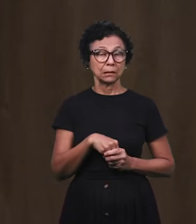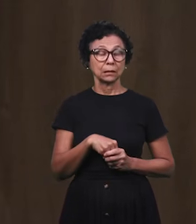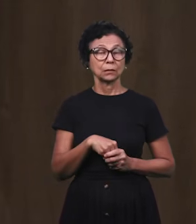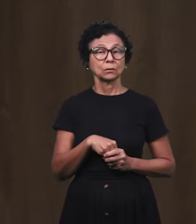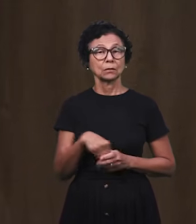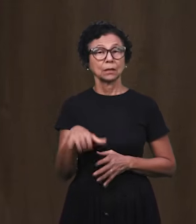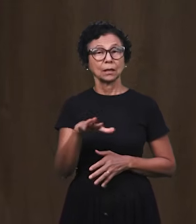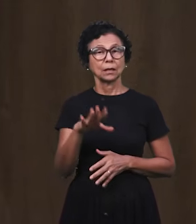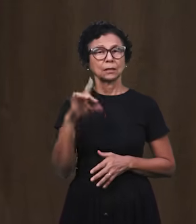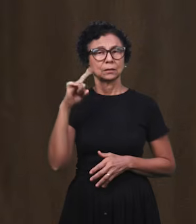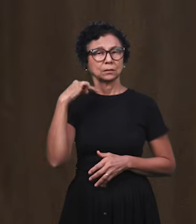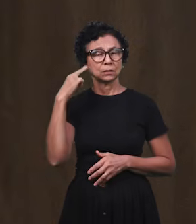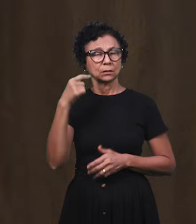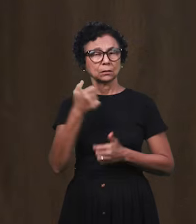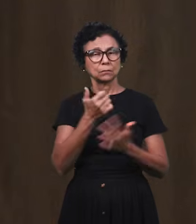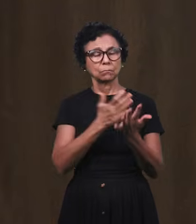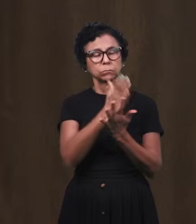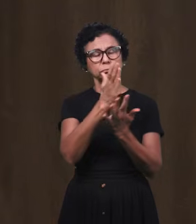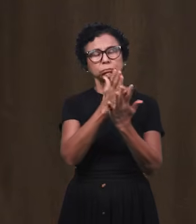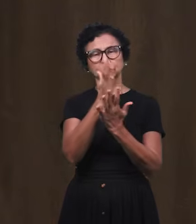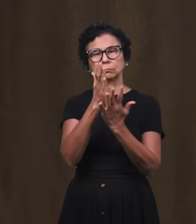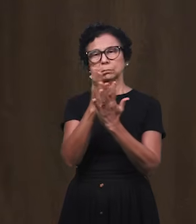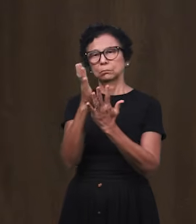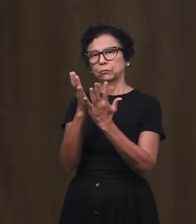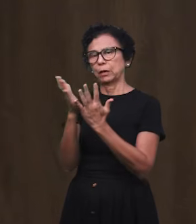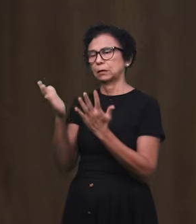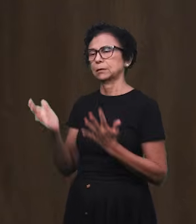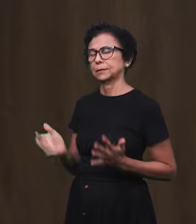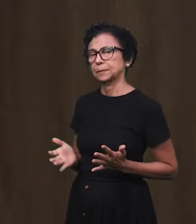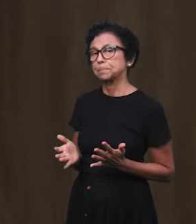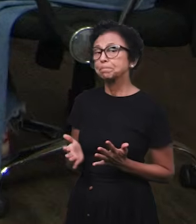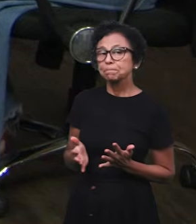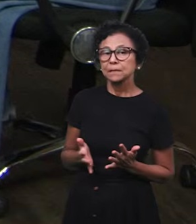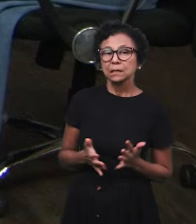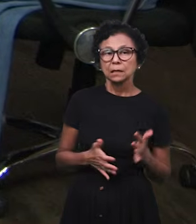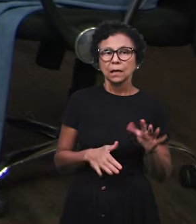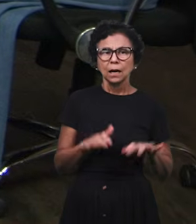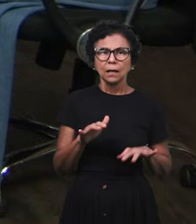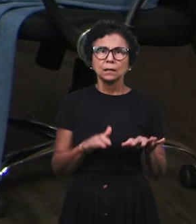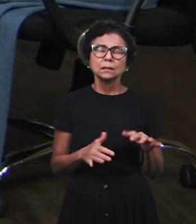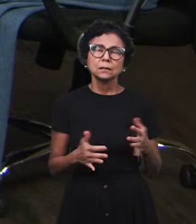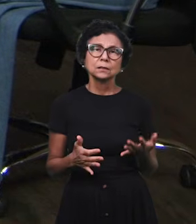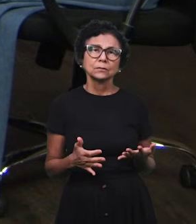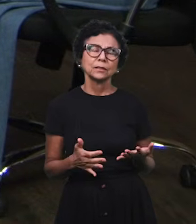se deparam muitas vezes com essa dúvida mesmo. Até eu às vezes me pergunto, o que é melhor, né?